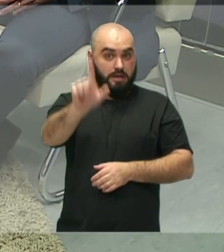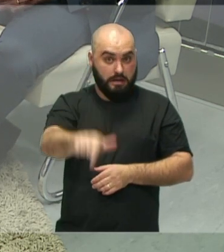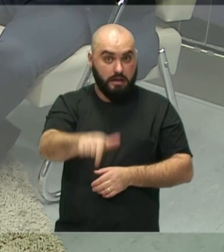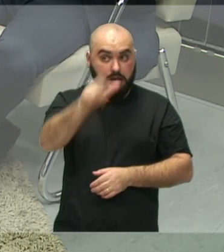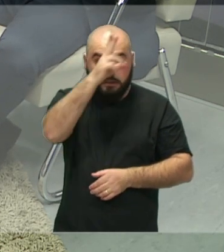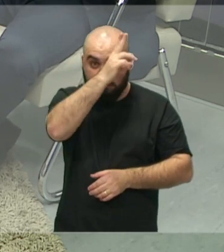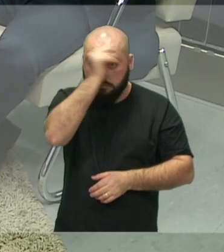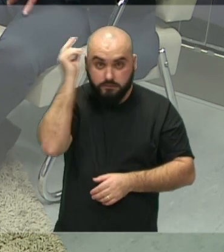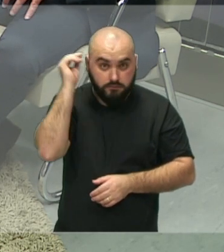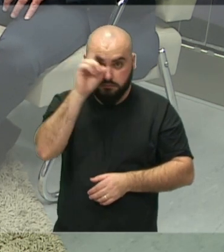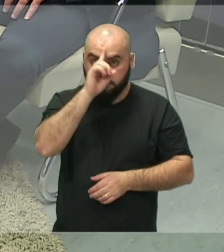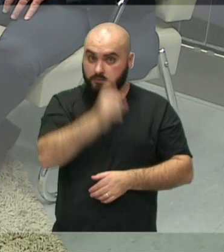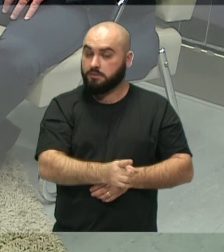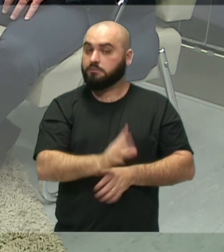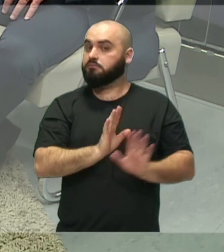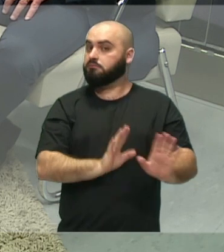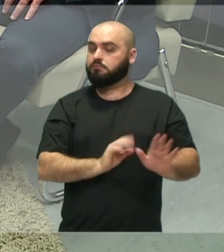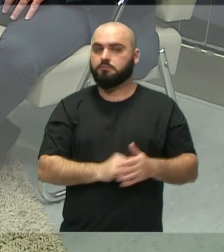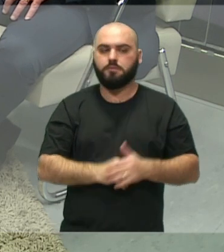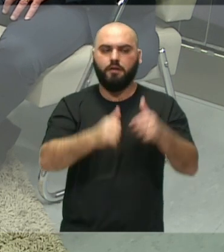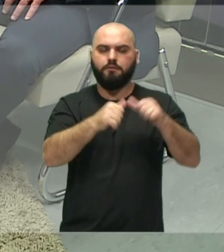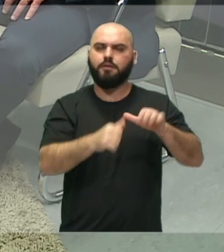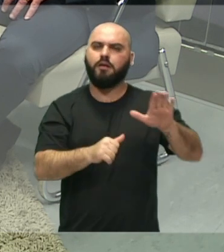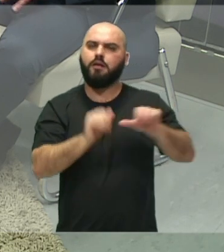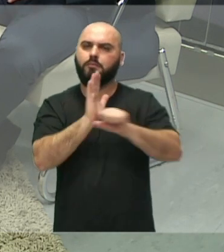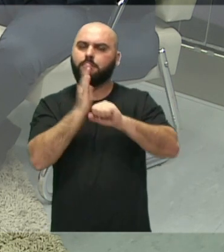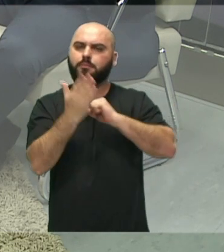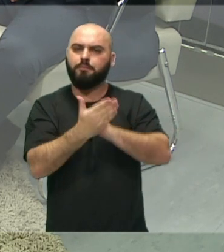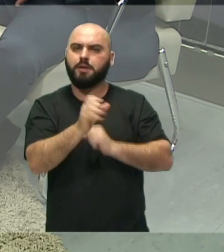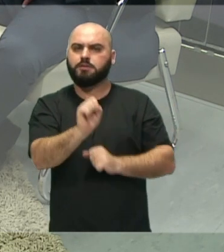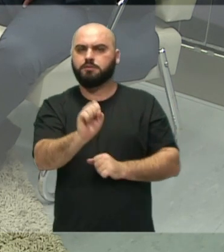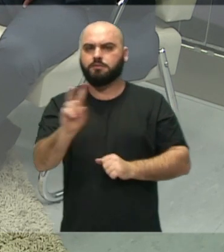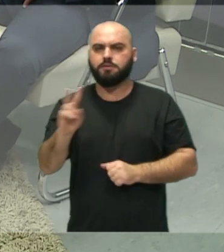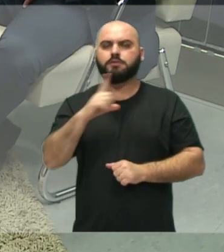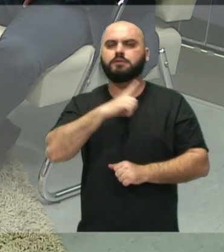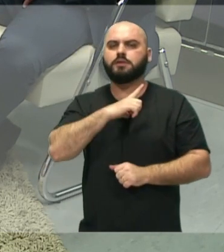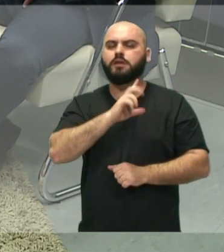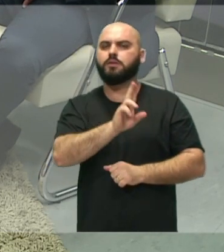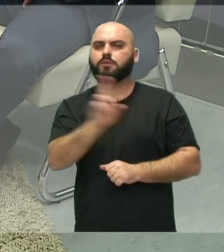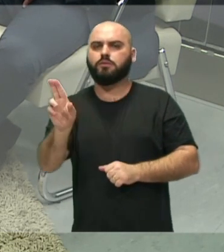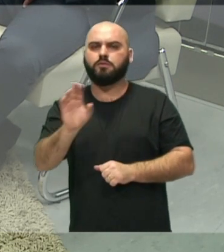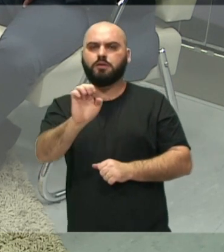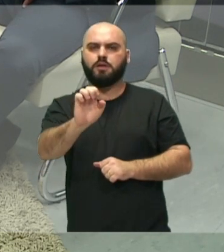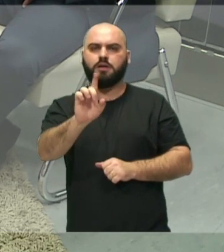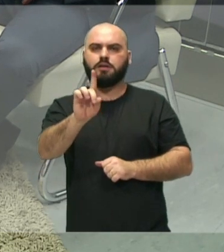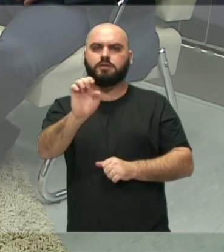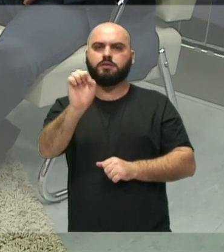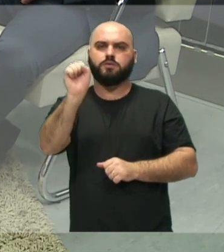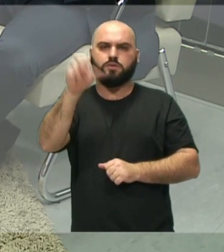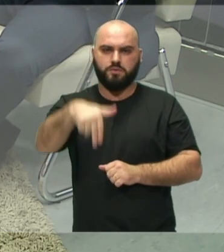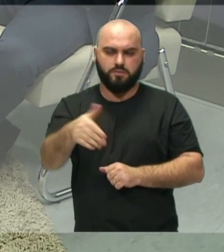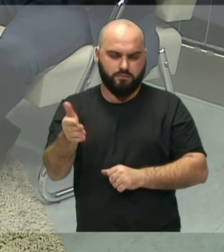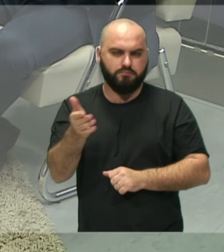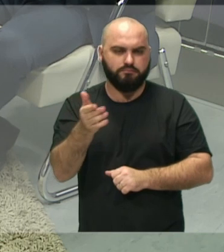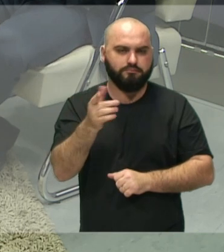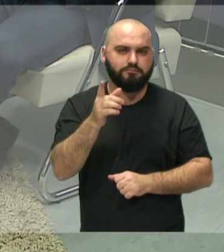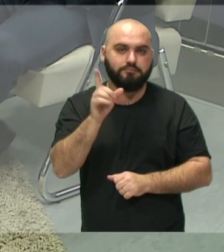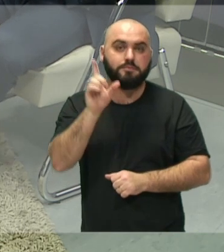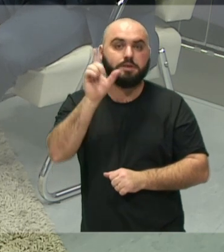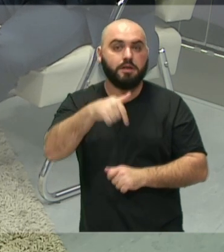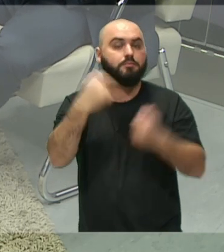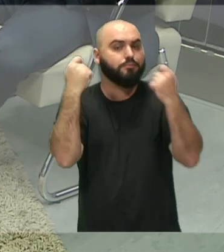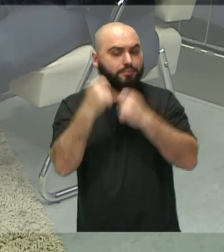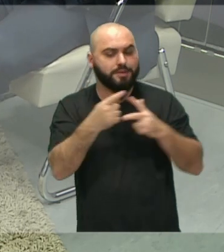pública, né? Que é a quadra que fica lá no bairro São Vicente, onde ela leva o nome do Edson Oz, do FUBA, e ela precisa passar